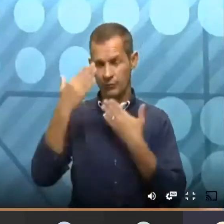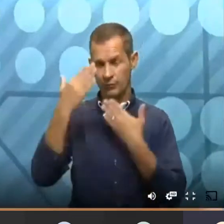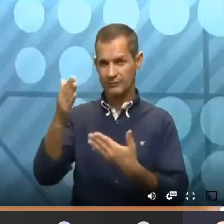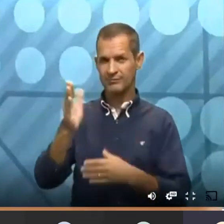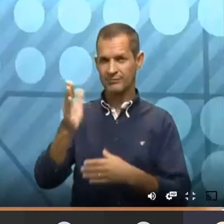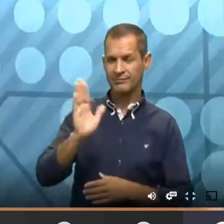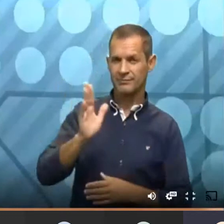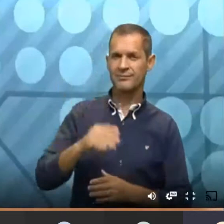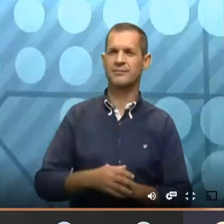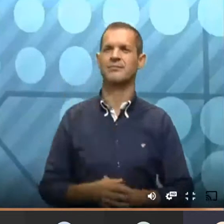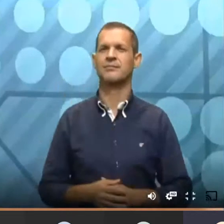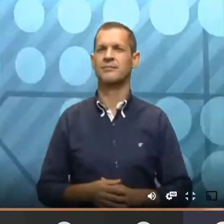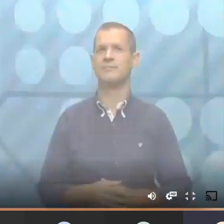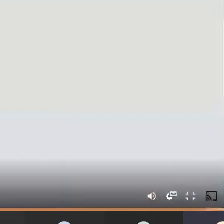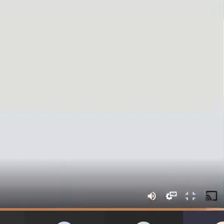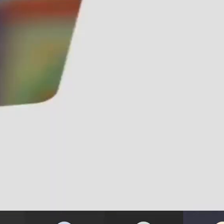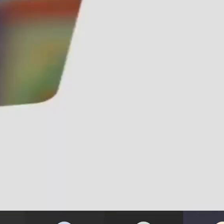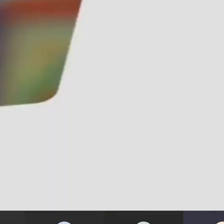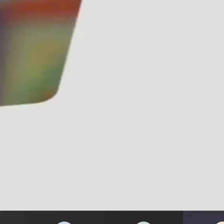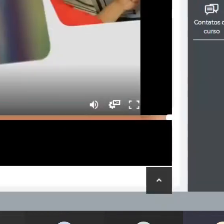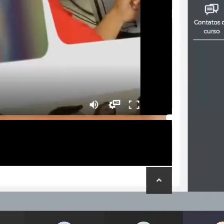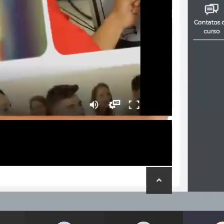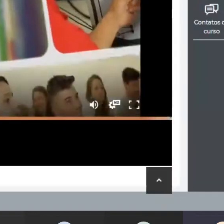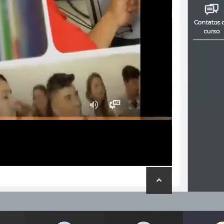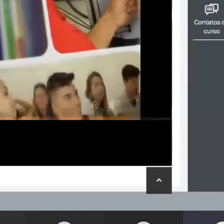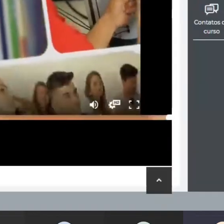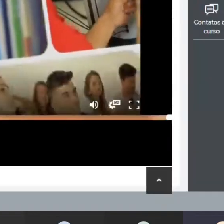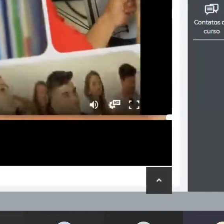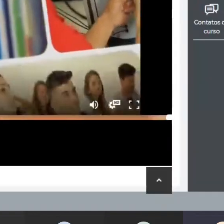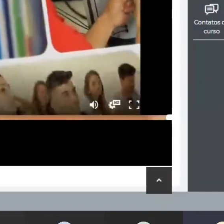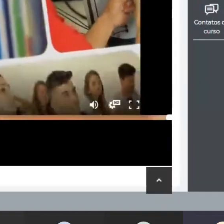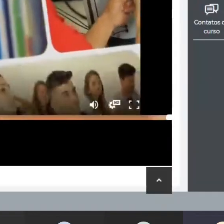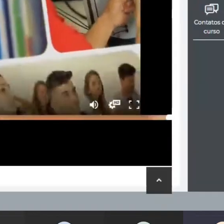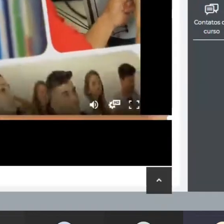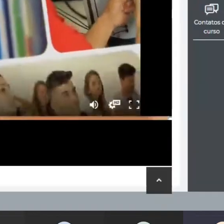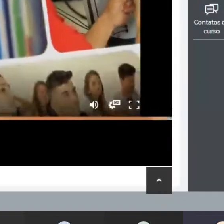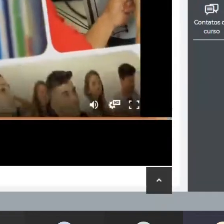Muito obrigado e até lá. Até.